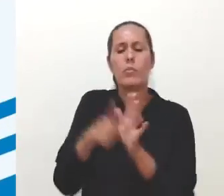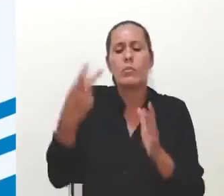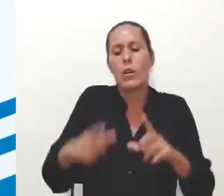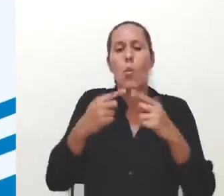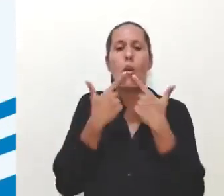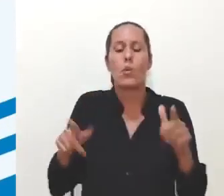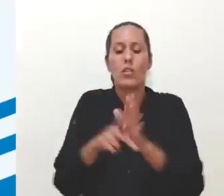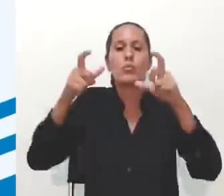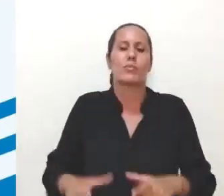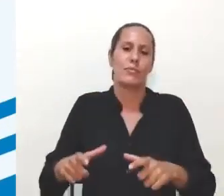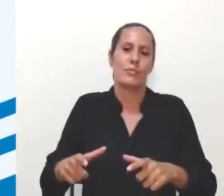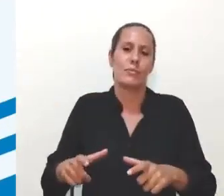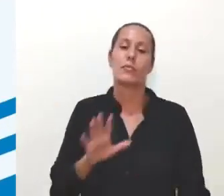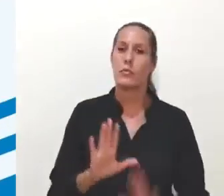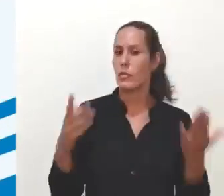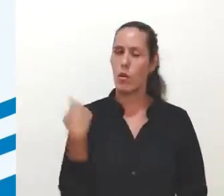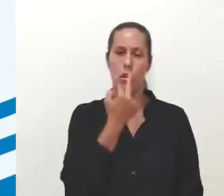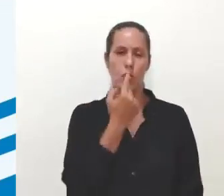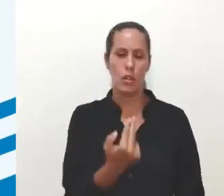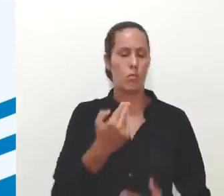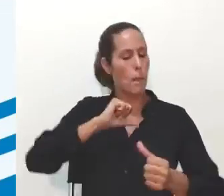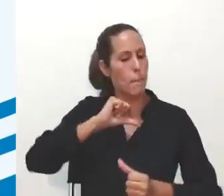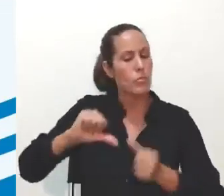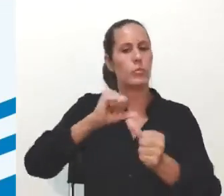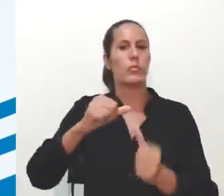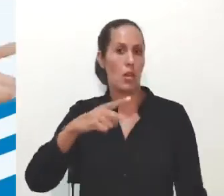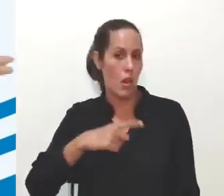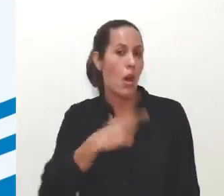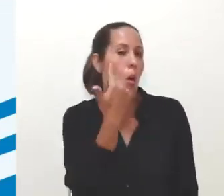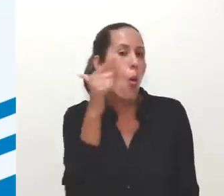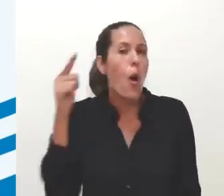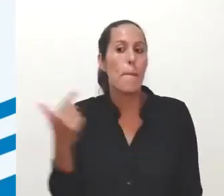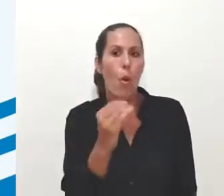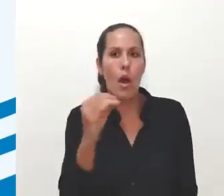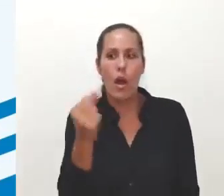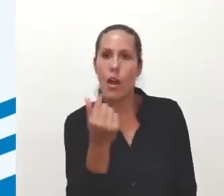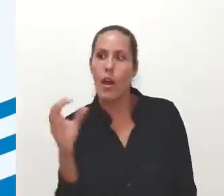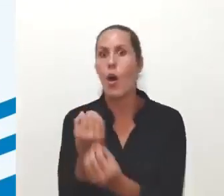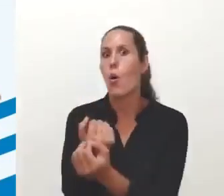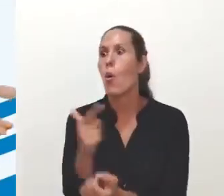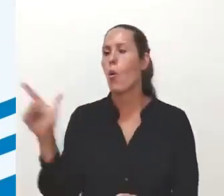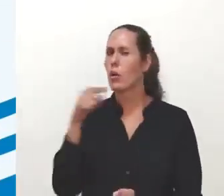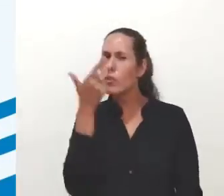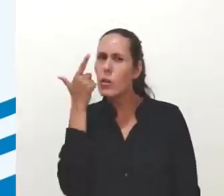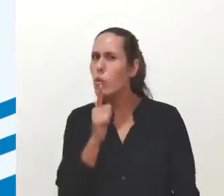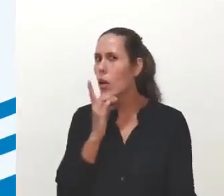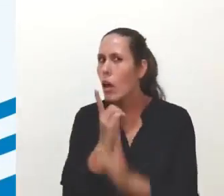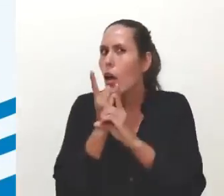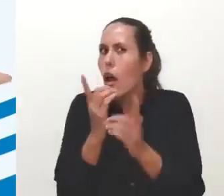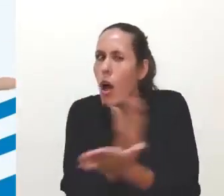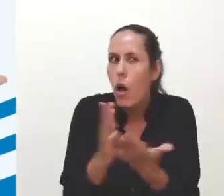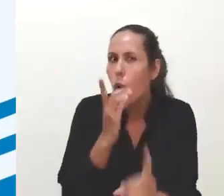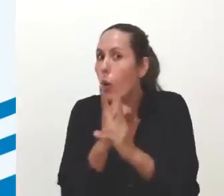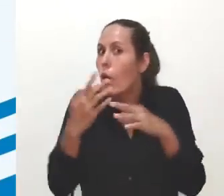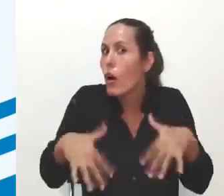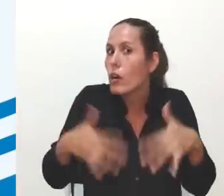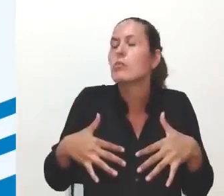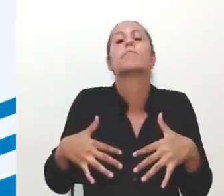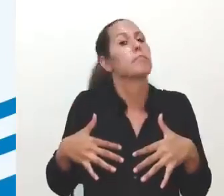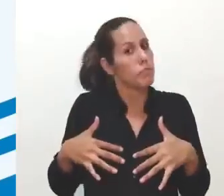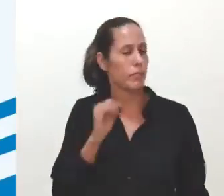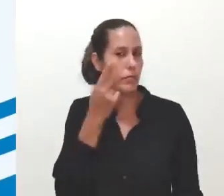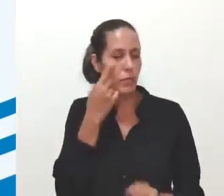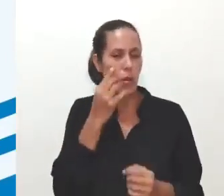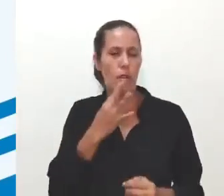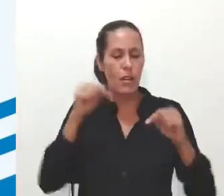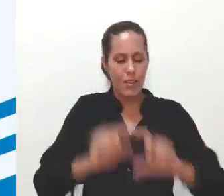local onde eles se criaram. Patativa traz a linguagem lá da mata do Ceará e Pernambuco a linguagem